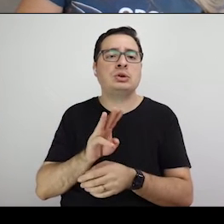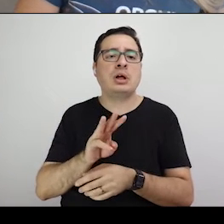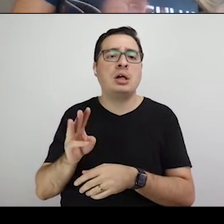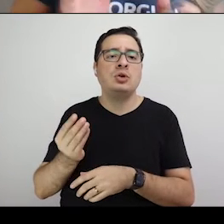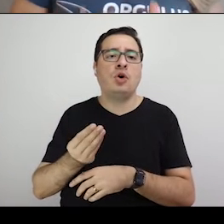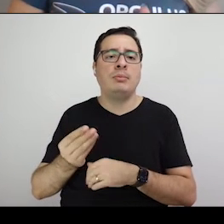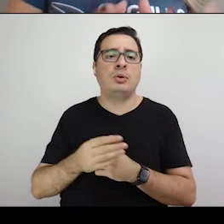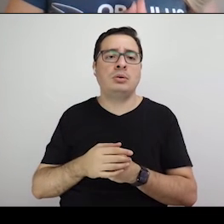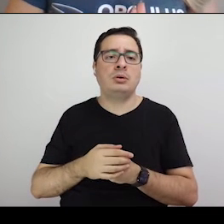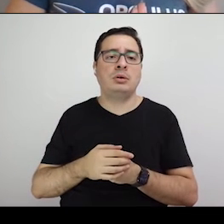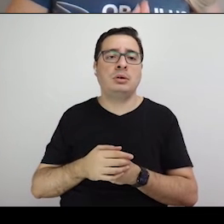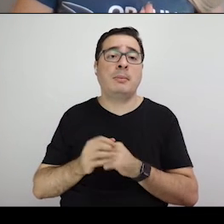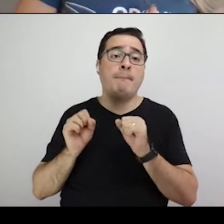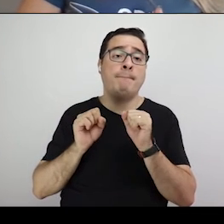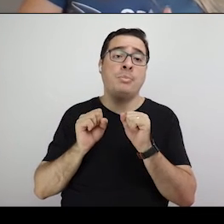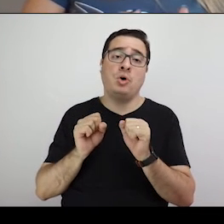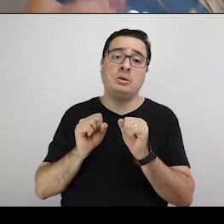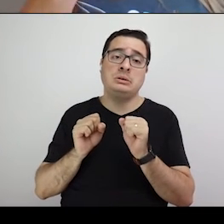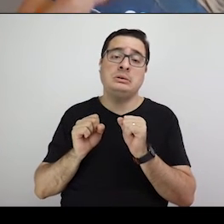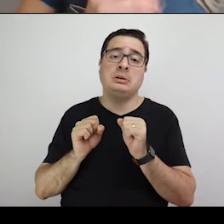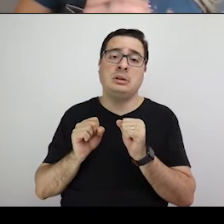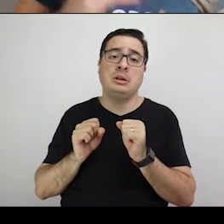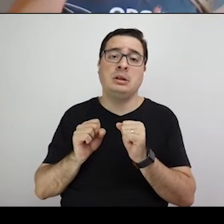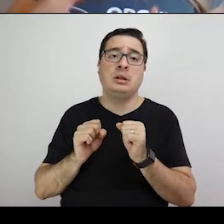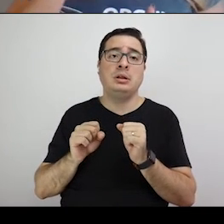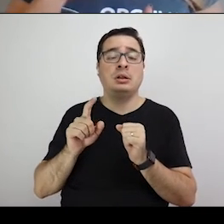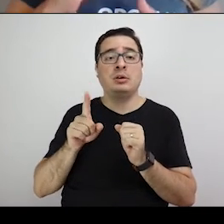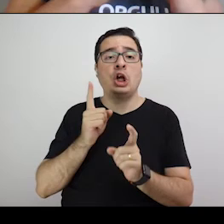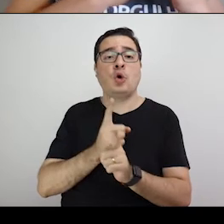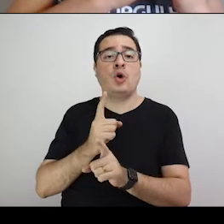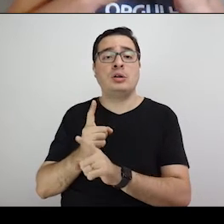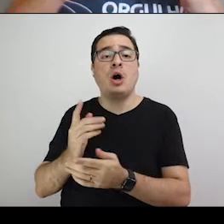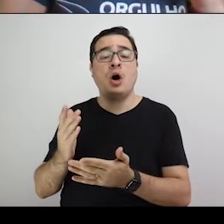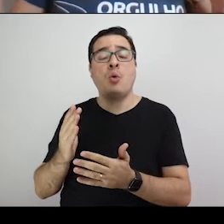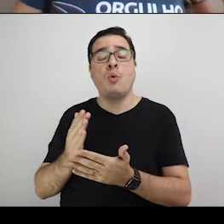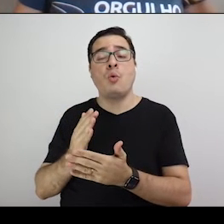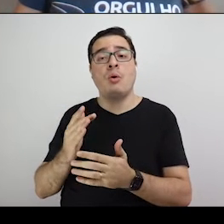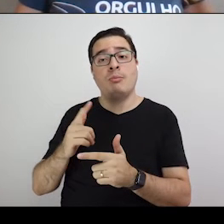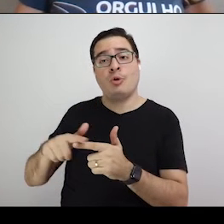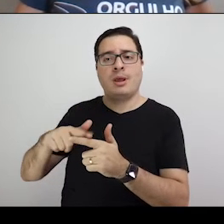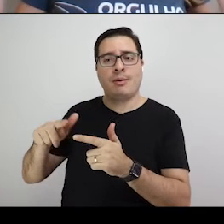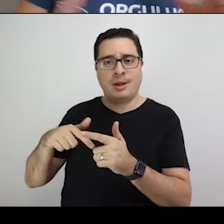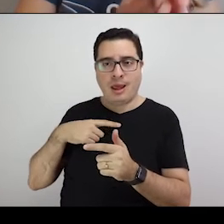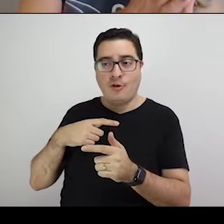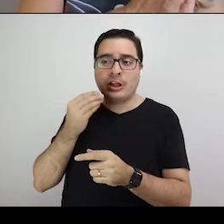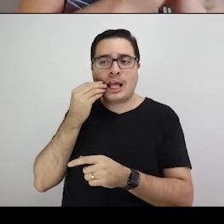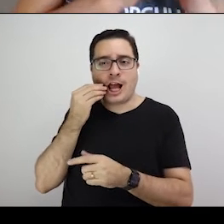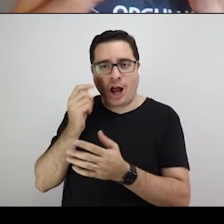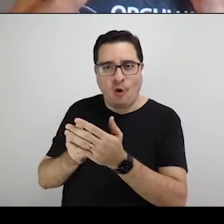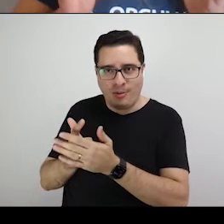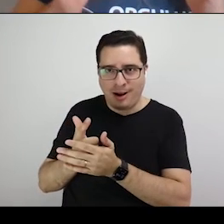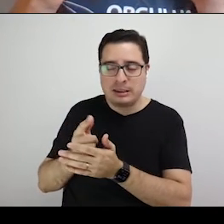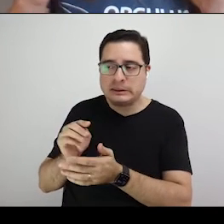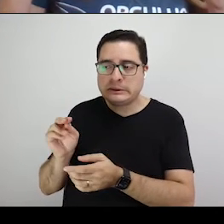né? Então, pode ser que encontre algum problema na sua jornada completa, né? Esse usuário